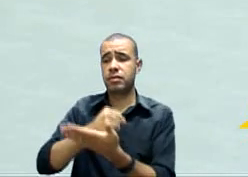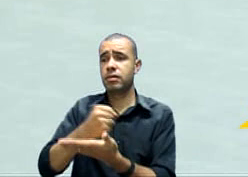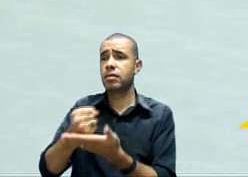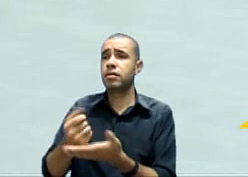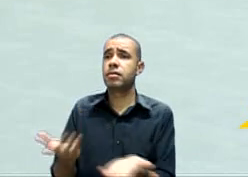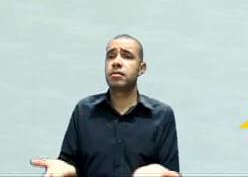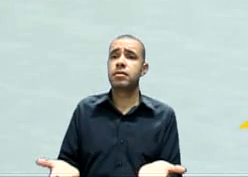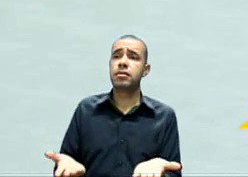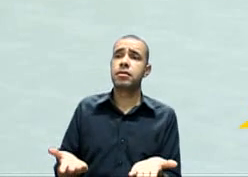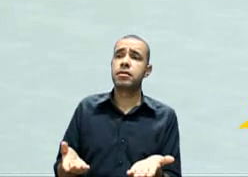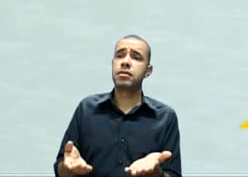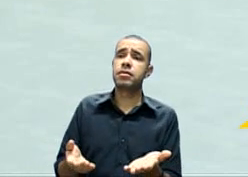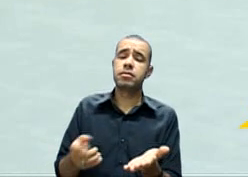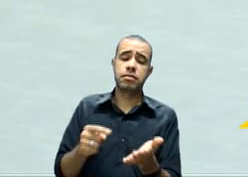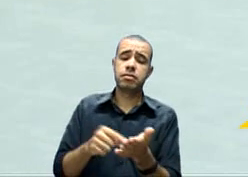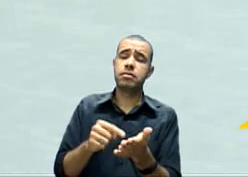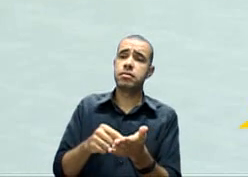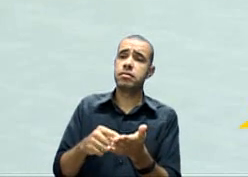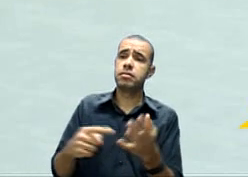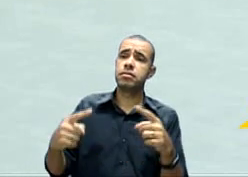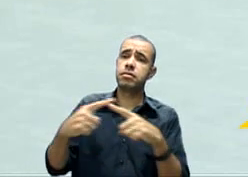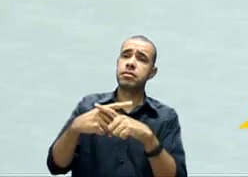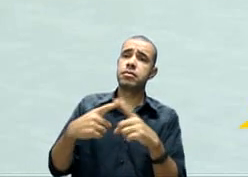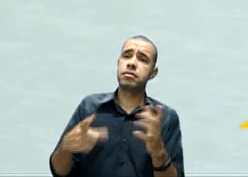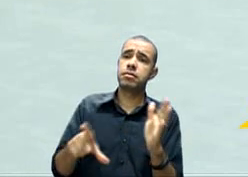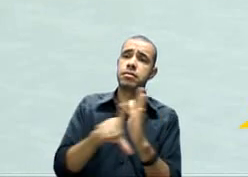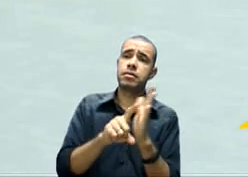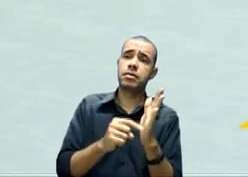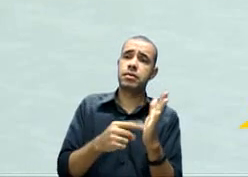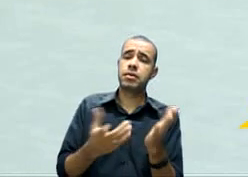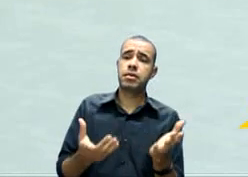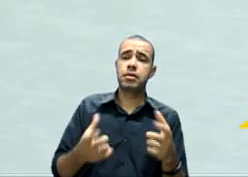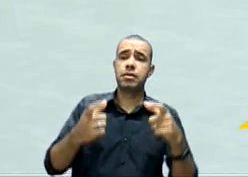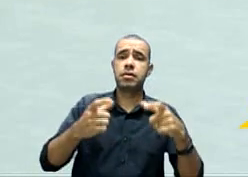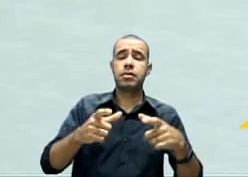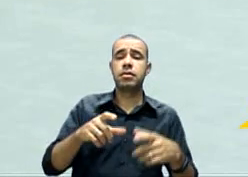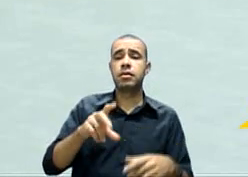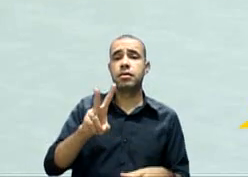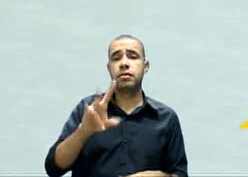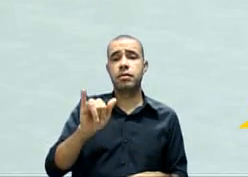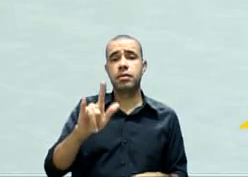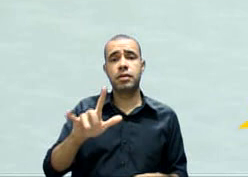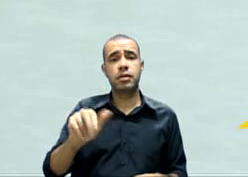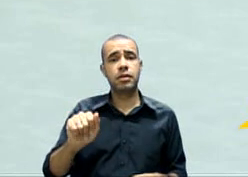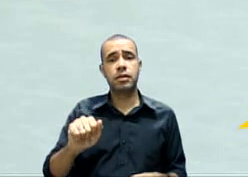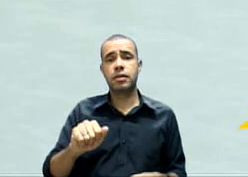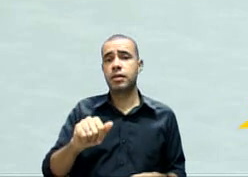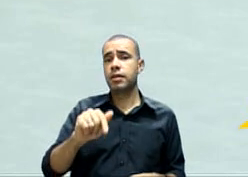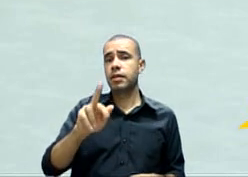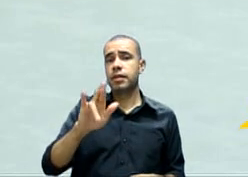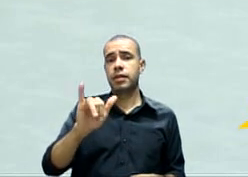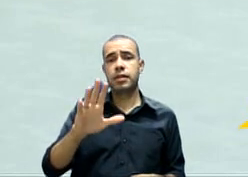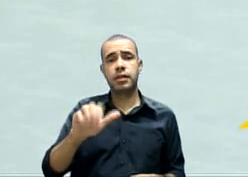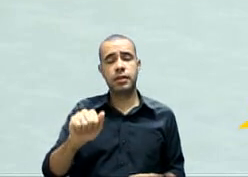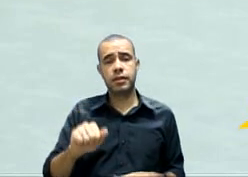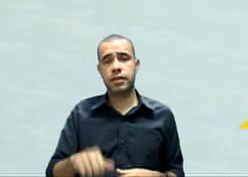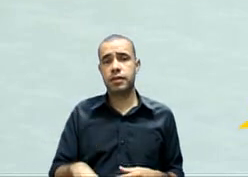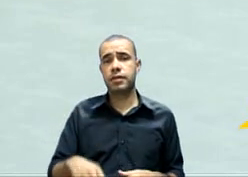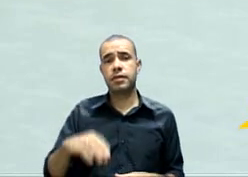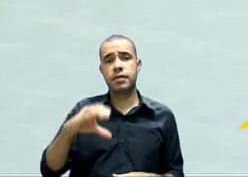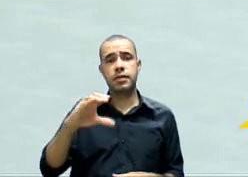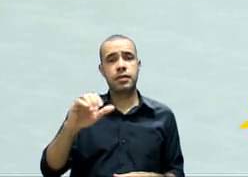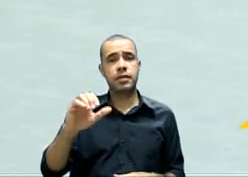no sentido de fazer com que aquela população do bairro da Vila Rica, Sergesp, toda aquela região,